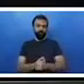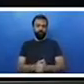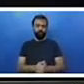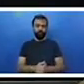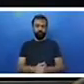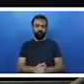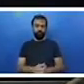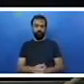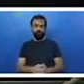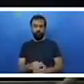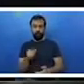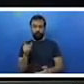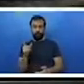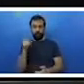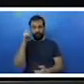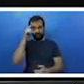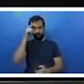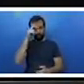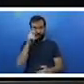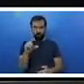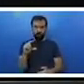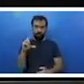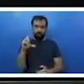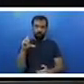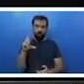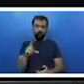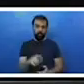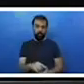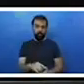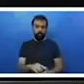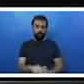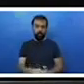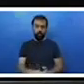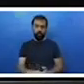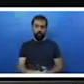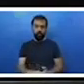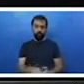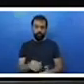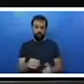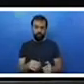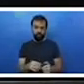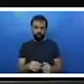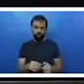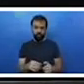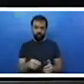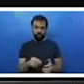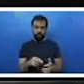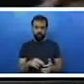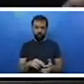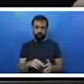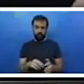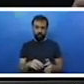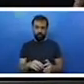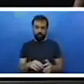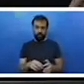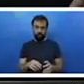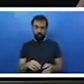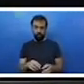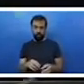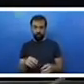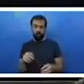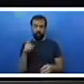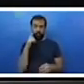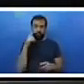Esse daqui, um pouquinho mais complexo também, ele saltando de uma altura um pouquinho maior, fazendo um salto no ar e percebam que quando ele chegar ao